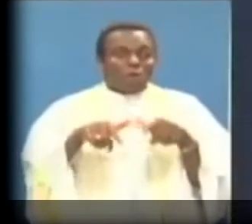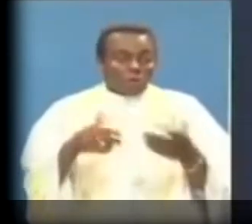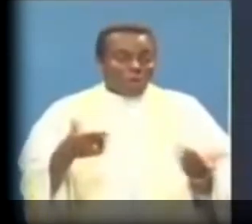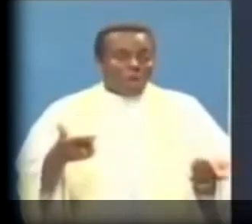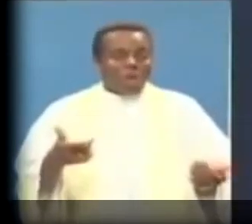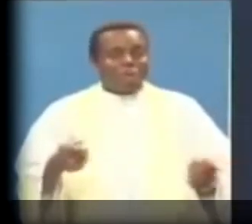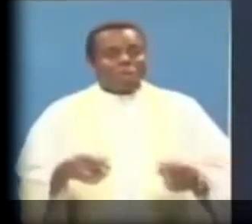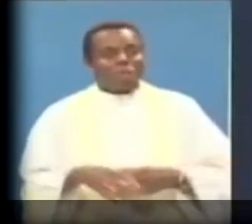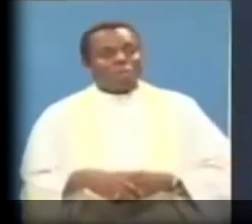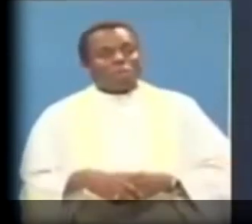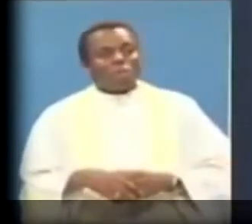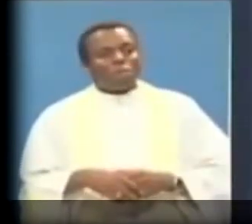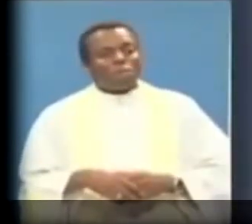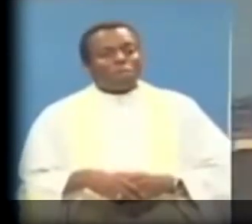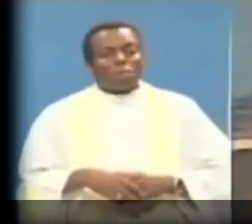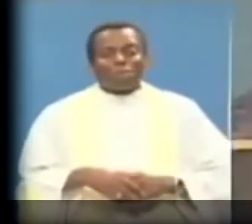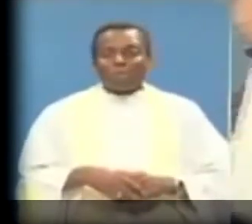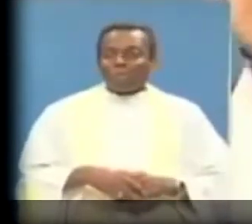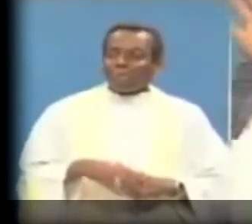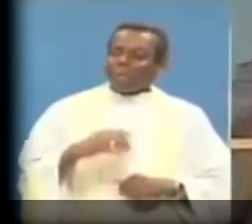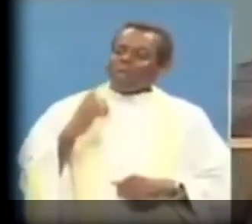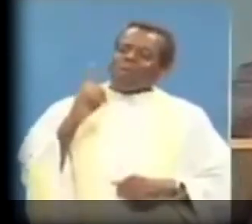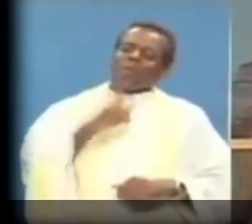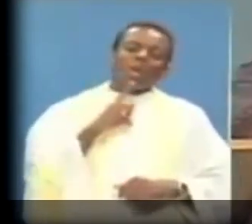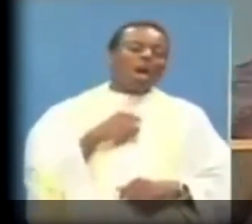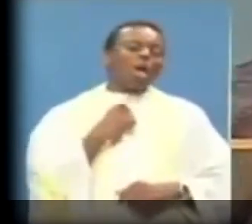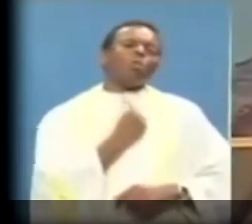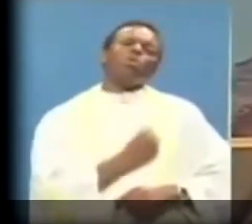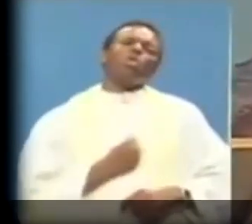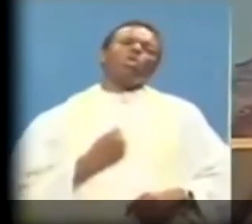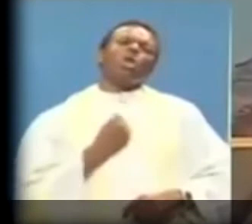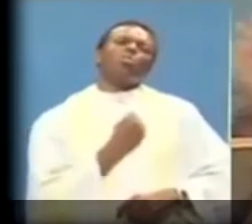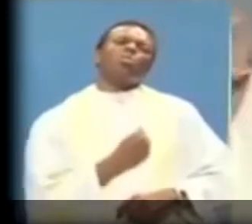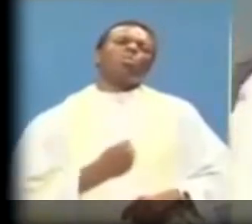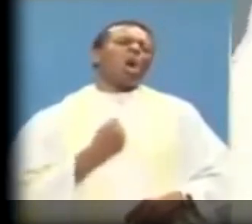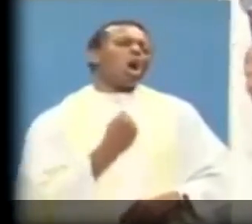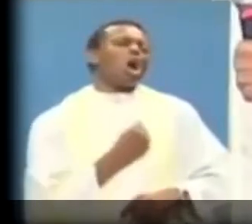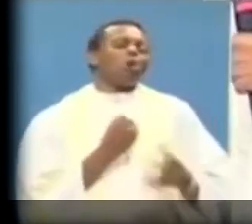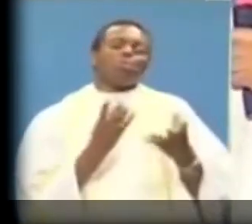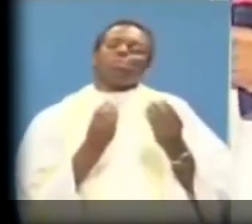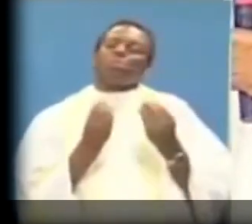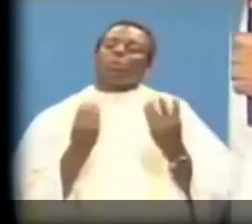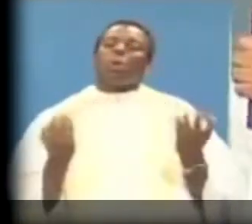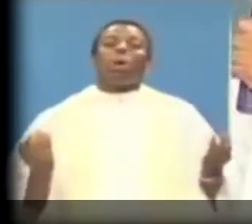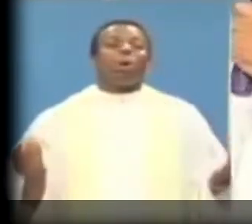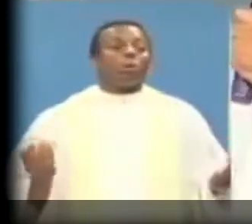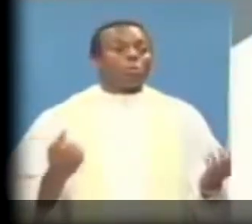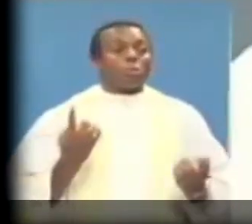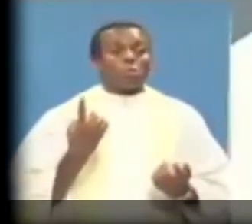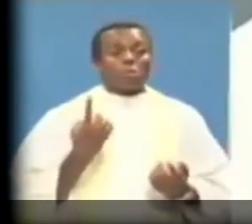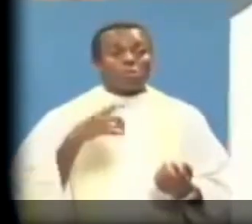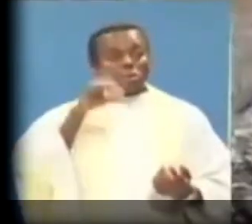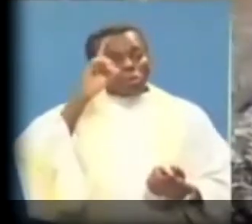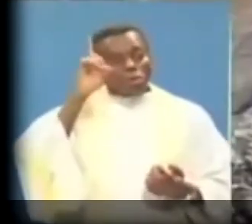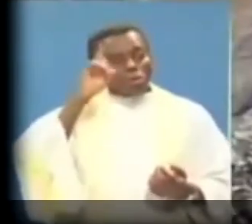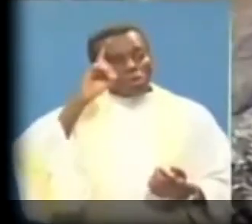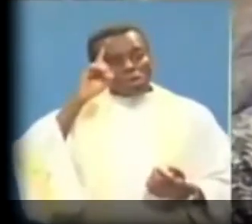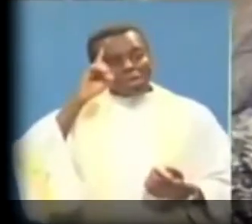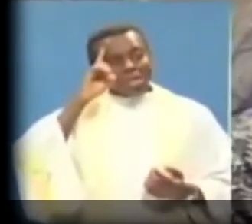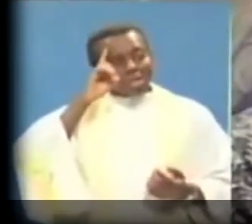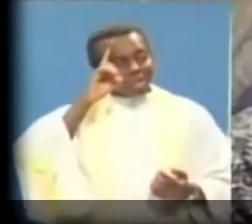saudade um belo dia o comentário na comunidade o pai e a mãe de um noviço